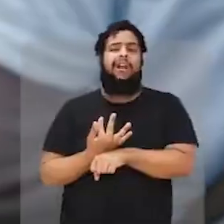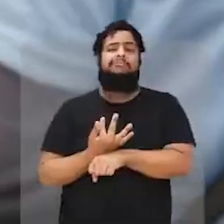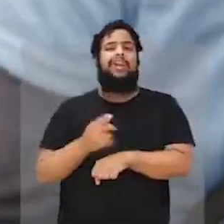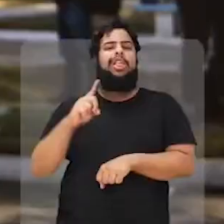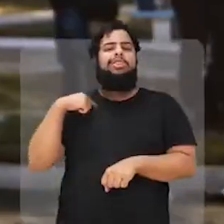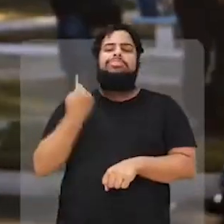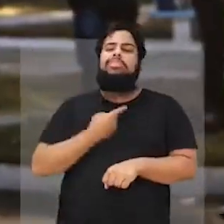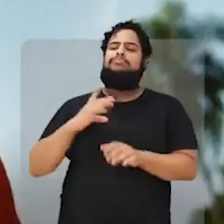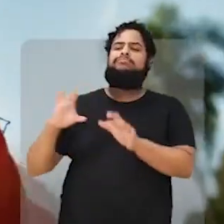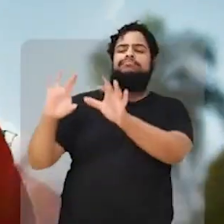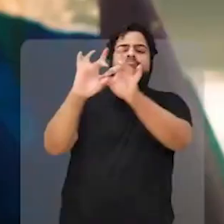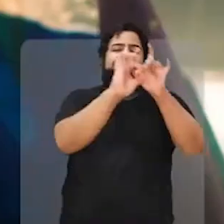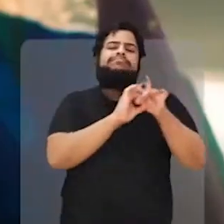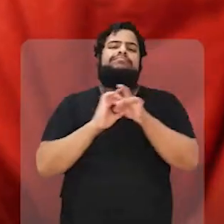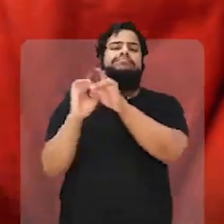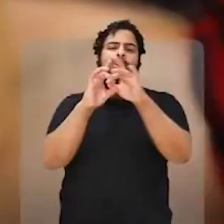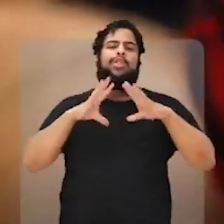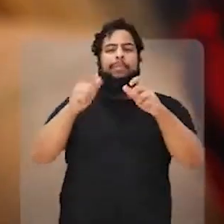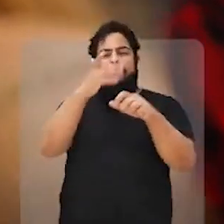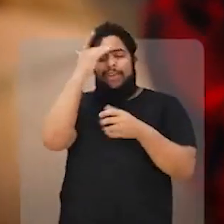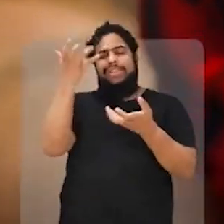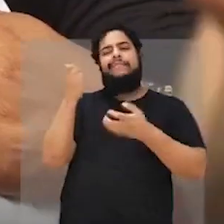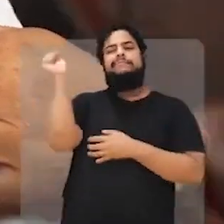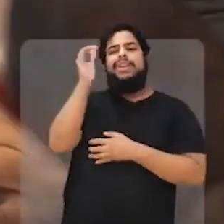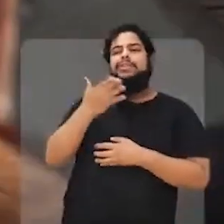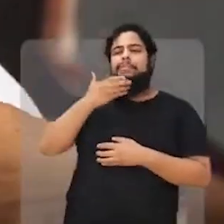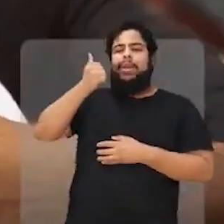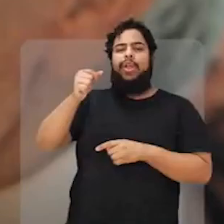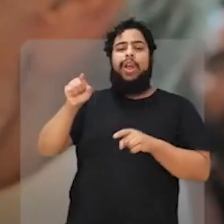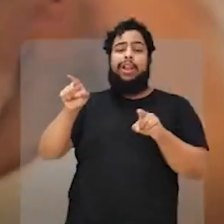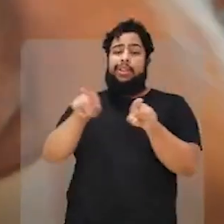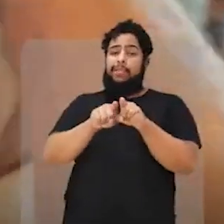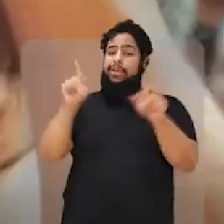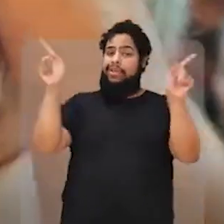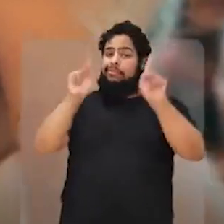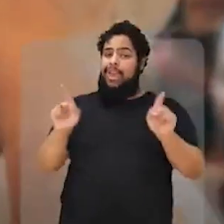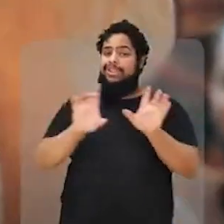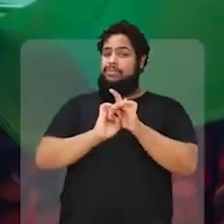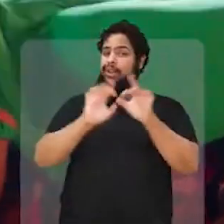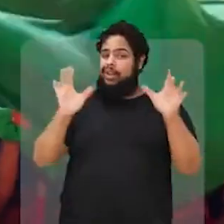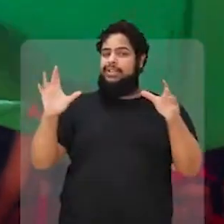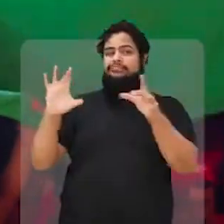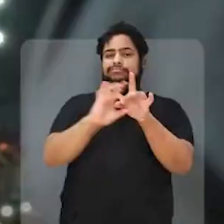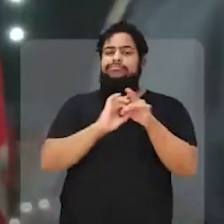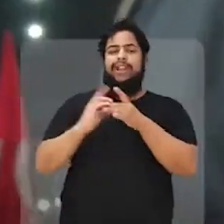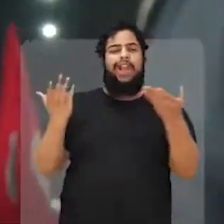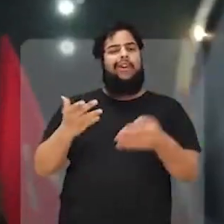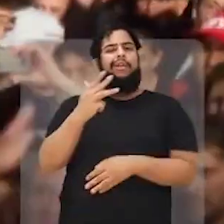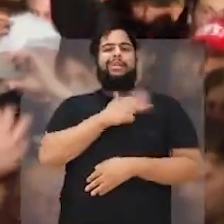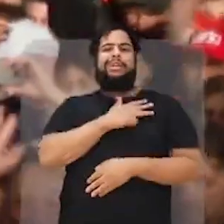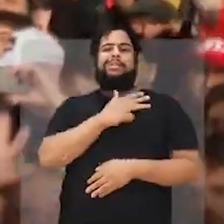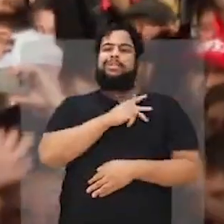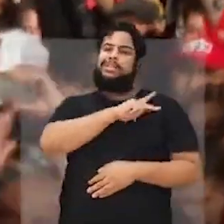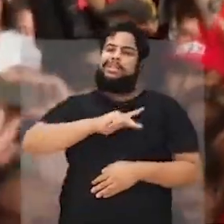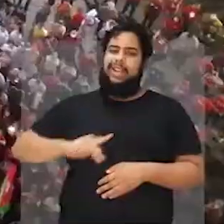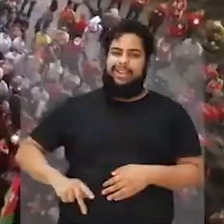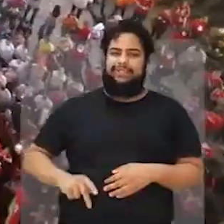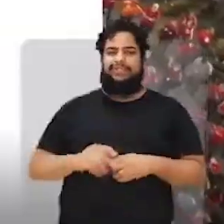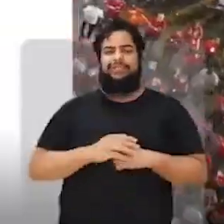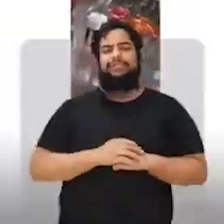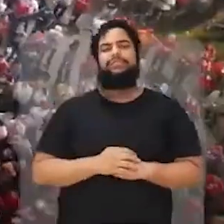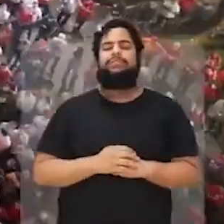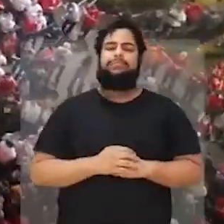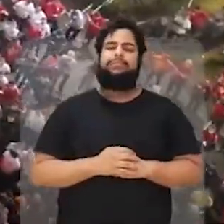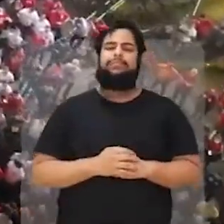É hora de unir todo mundo que deseja um Brasil melhor, com paz e democracia. Agora é Lula presidente.